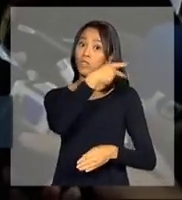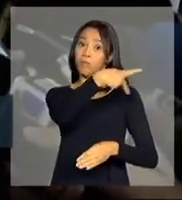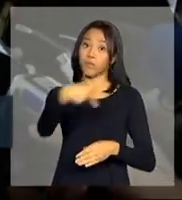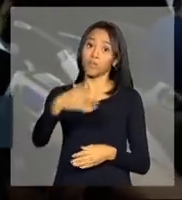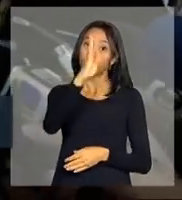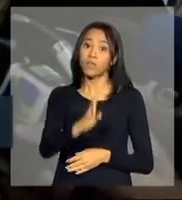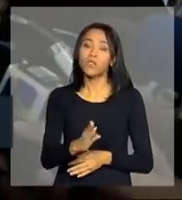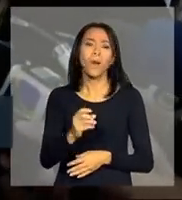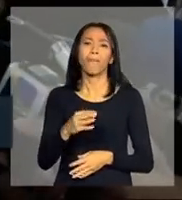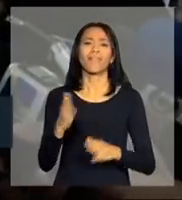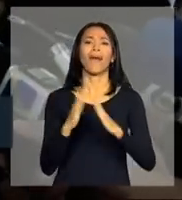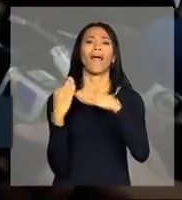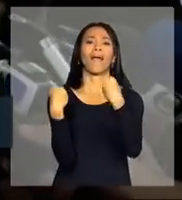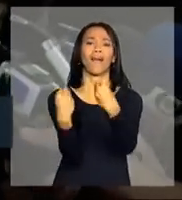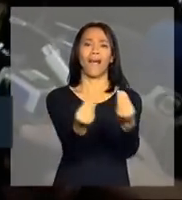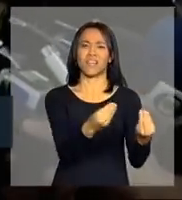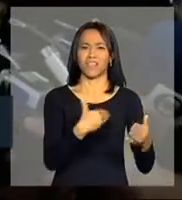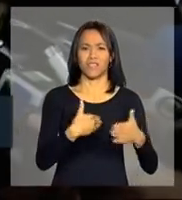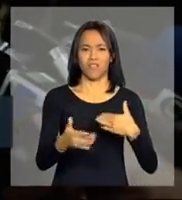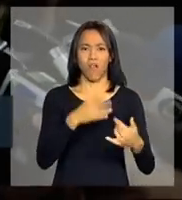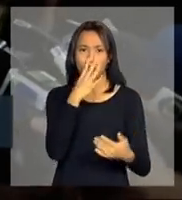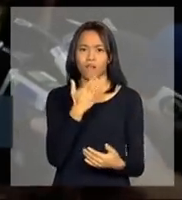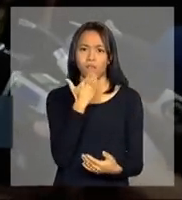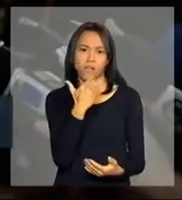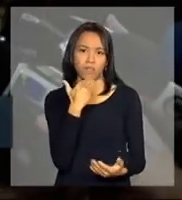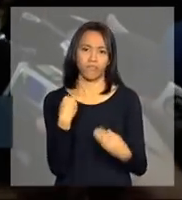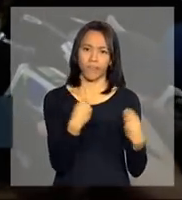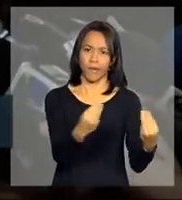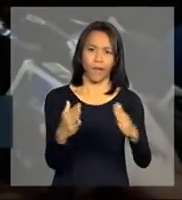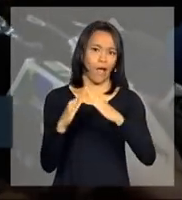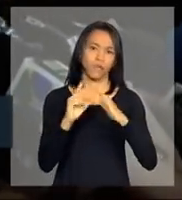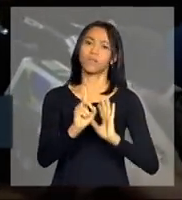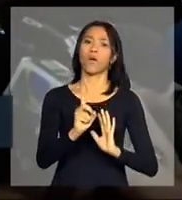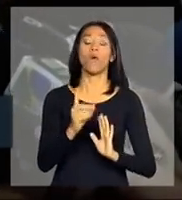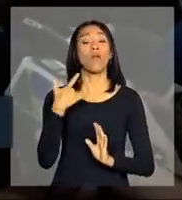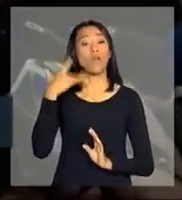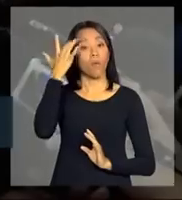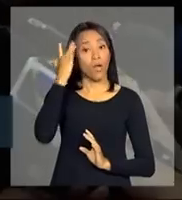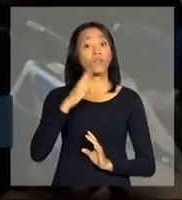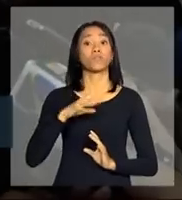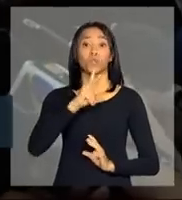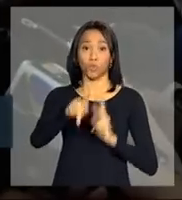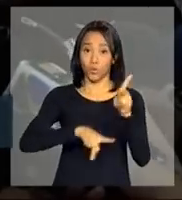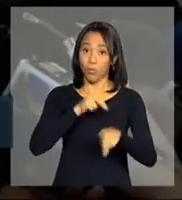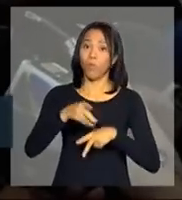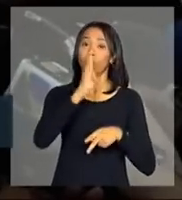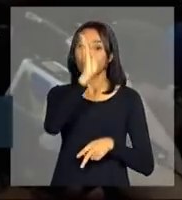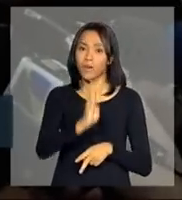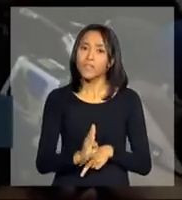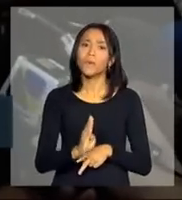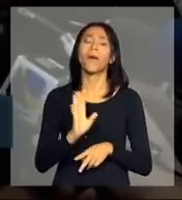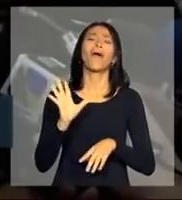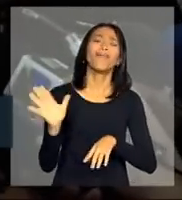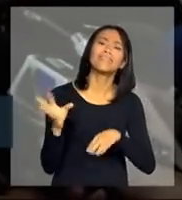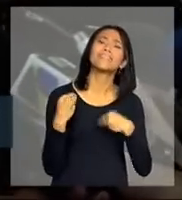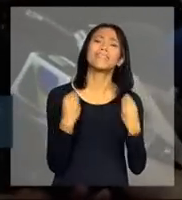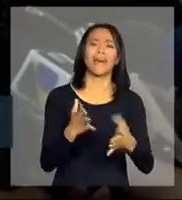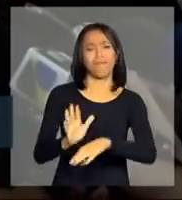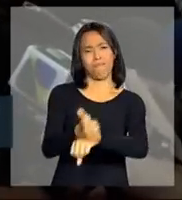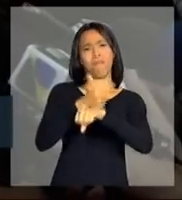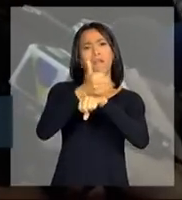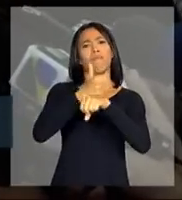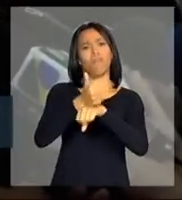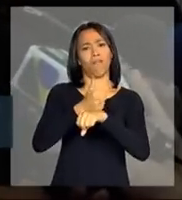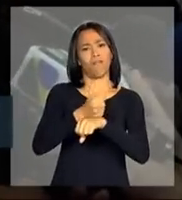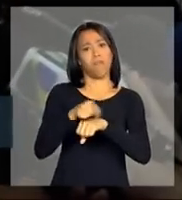casas de qualquer jeito para a população brasileira. Eu acho que o povo brasileiro merece o que há de melhor para